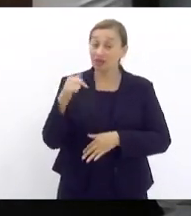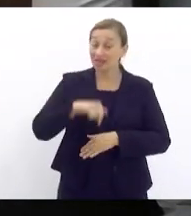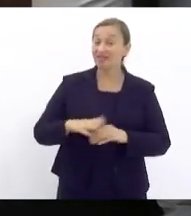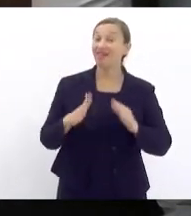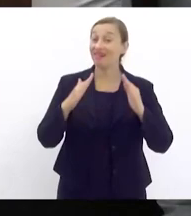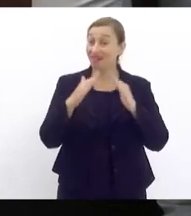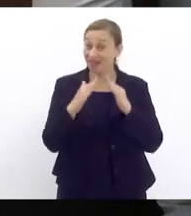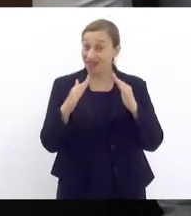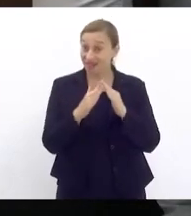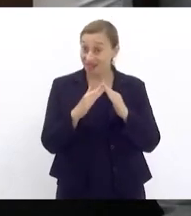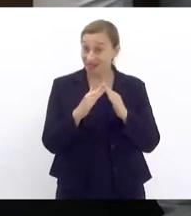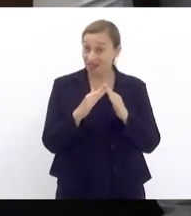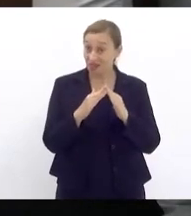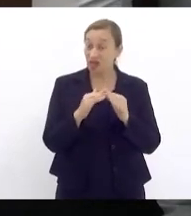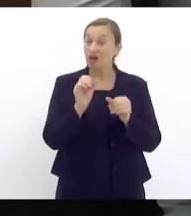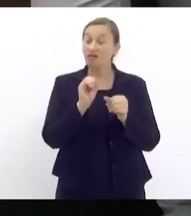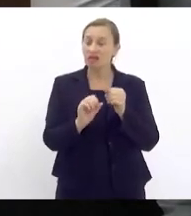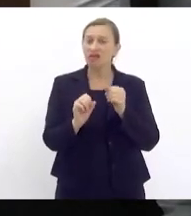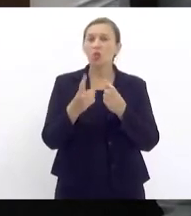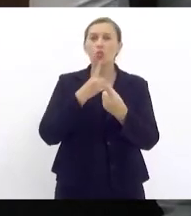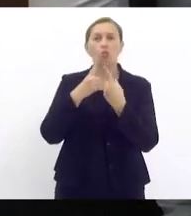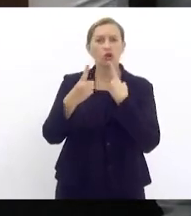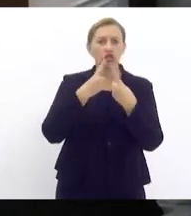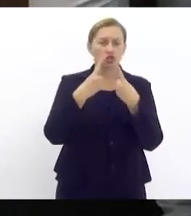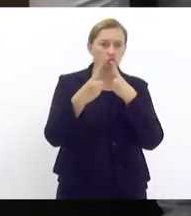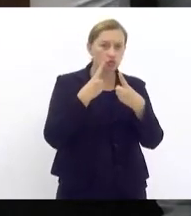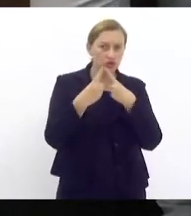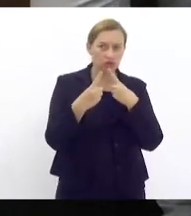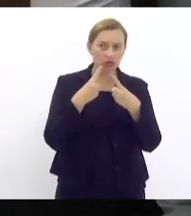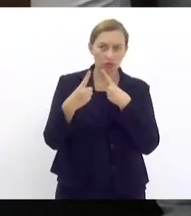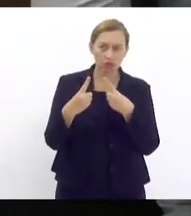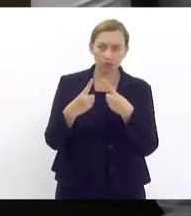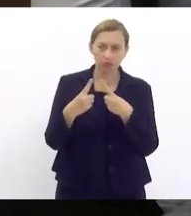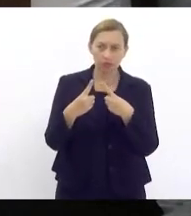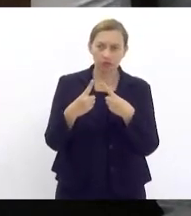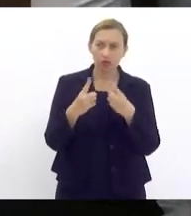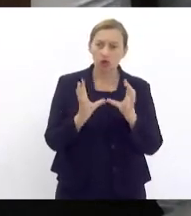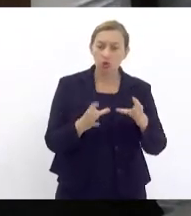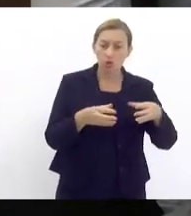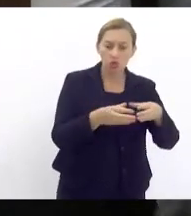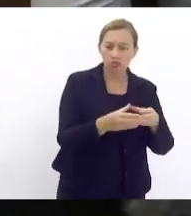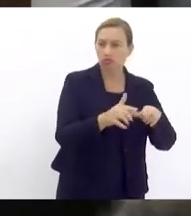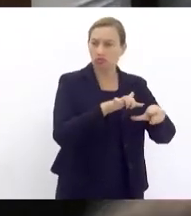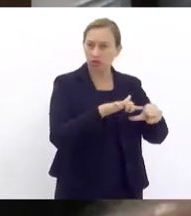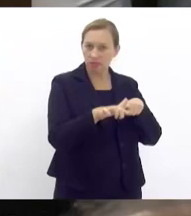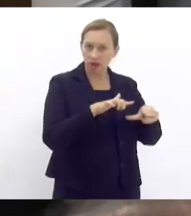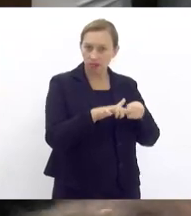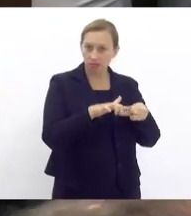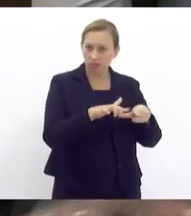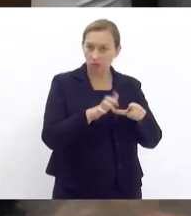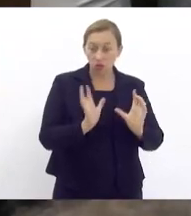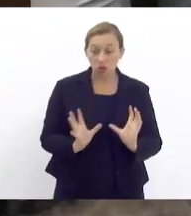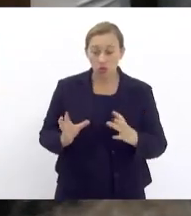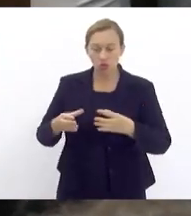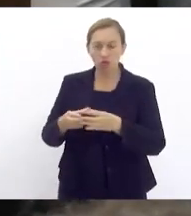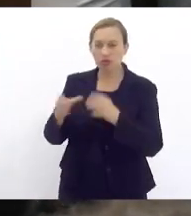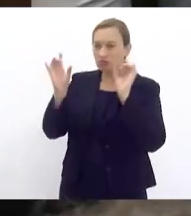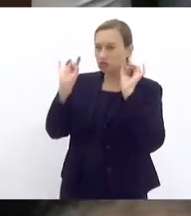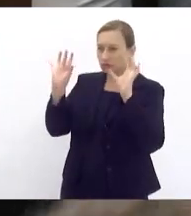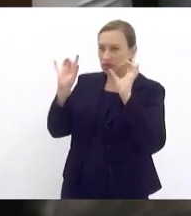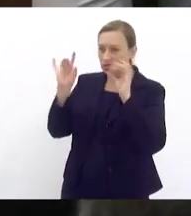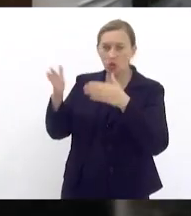casa né fazer um debate que passe por uma comissão de trabalho que passe por uma comissão especial